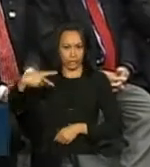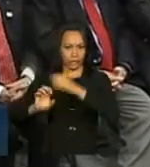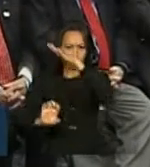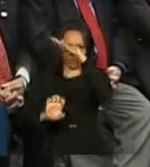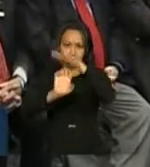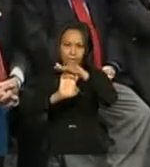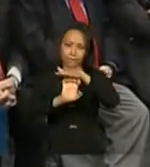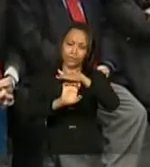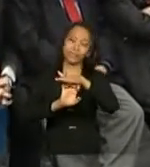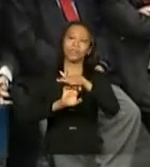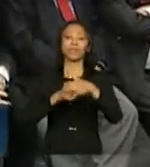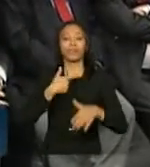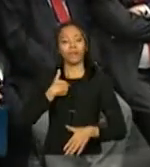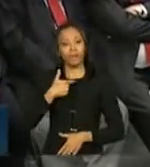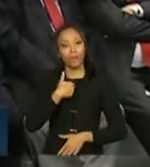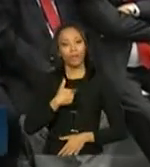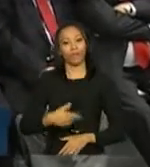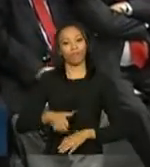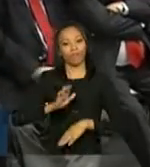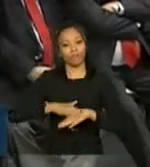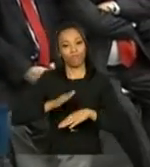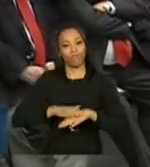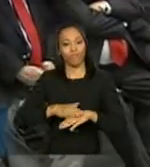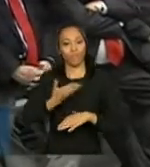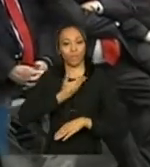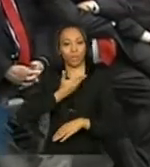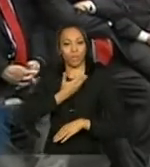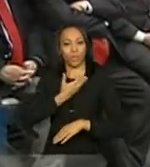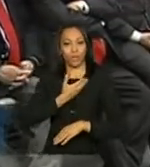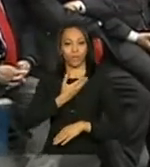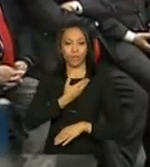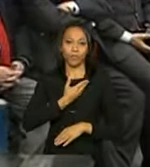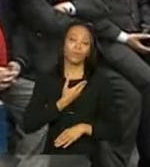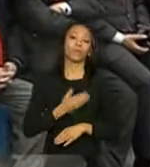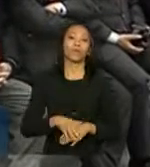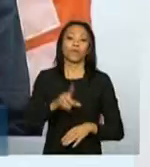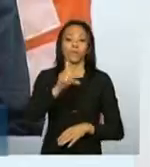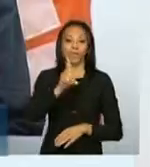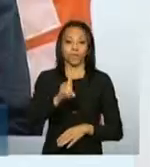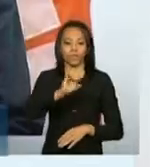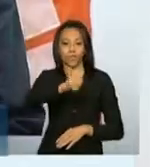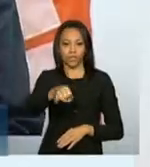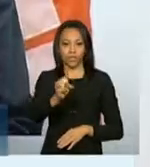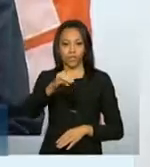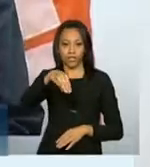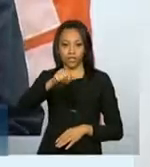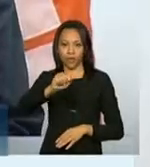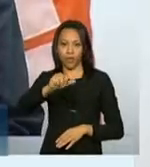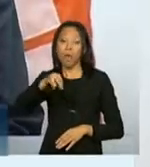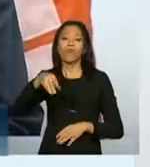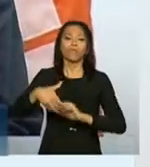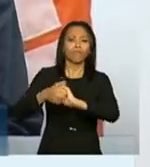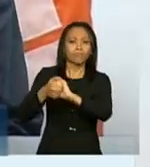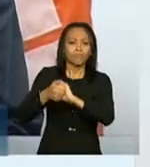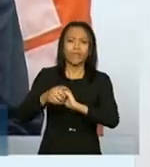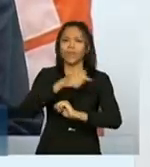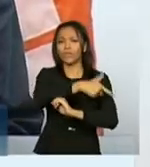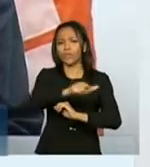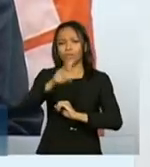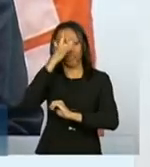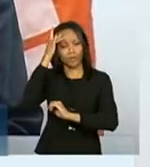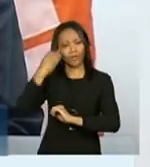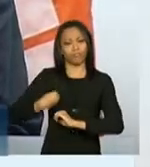tomo a liberdade de cumprimentar na pessoa do nosso querido amigo, doutor Djalma Bastos de Moraes, as demais autoridades aqui